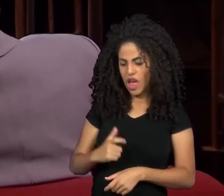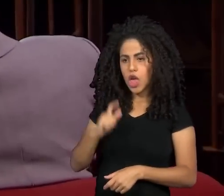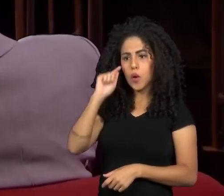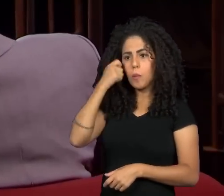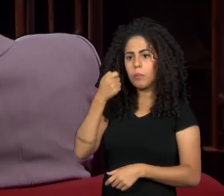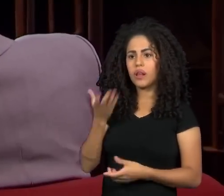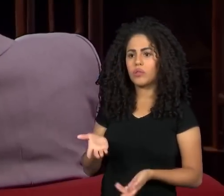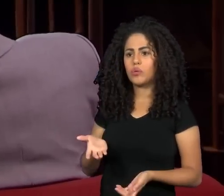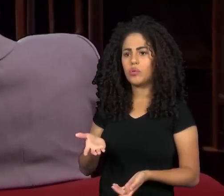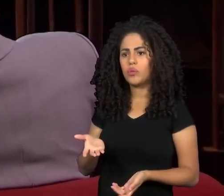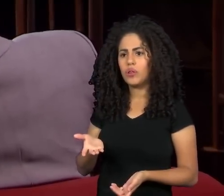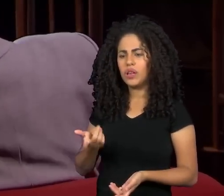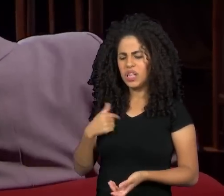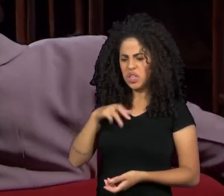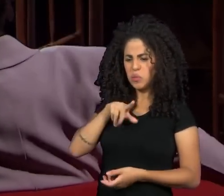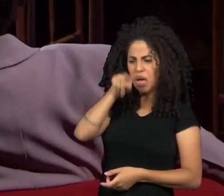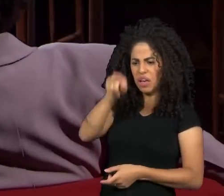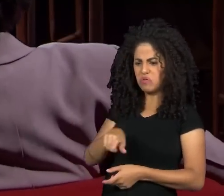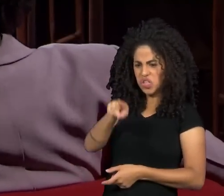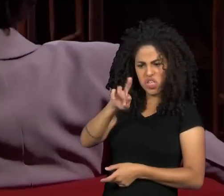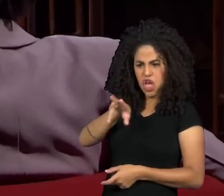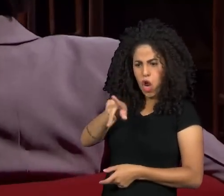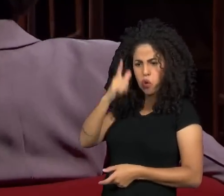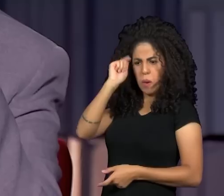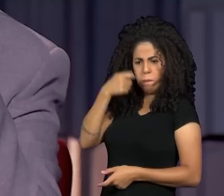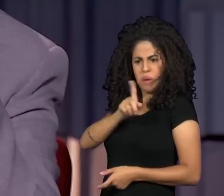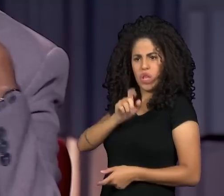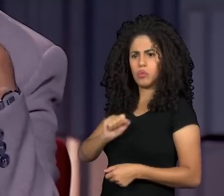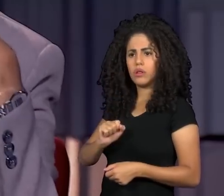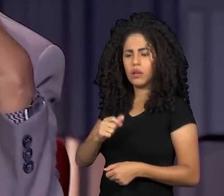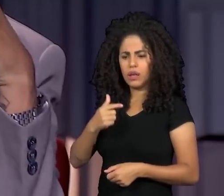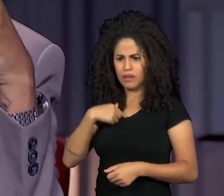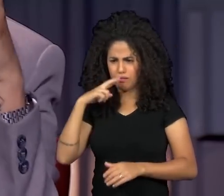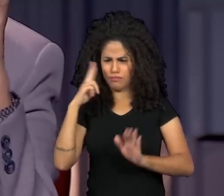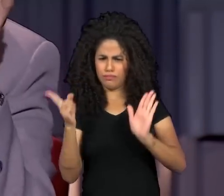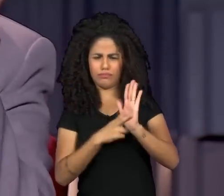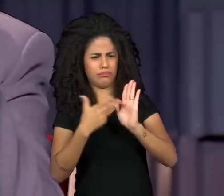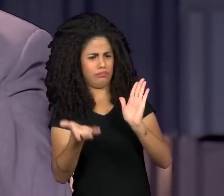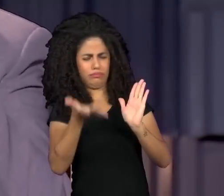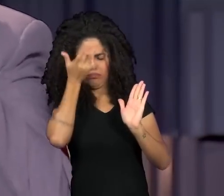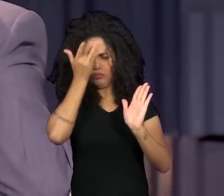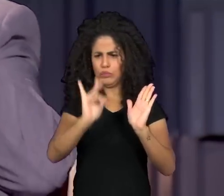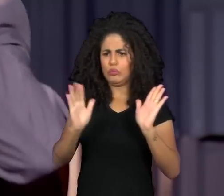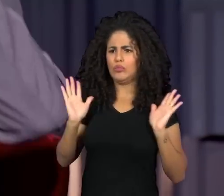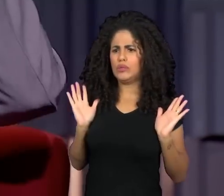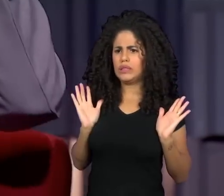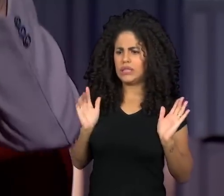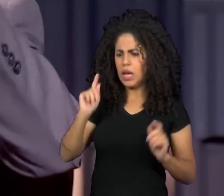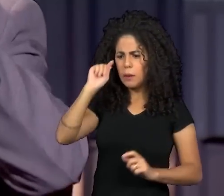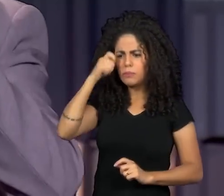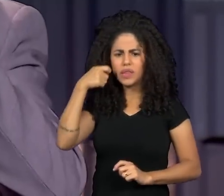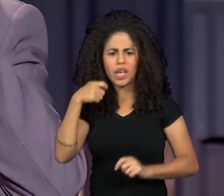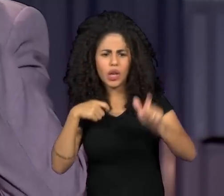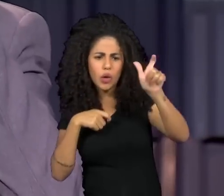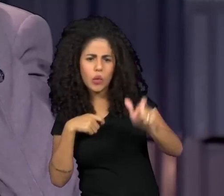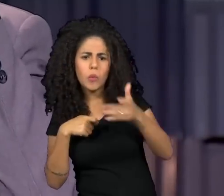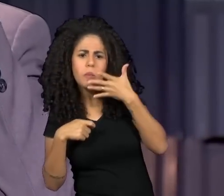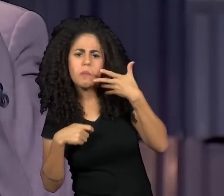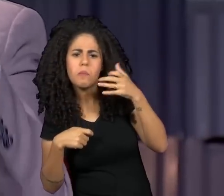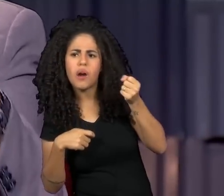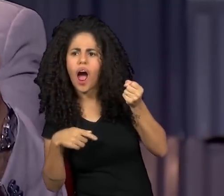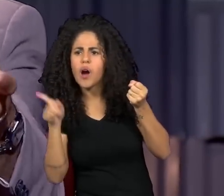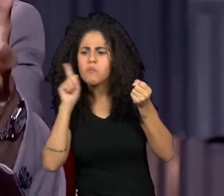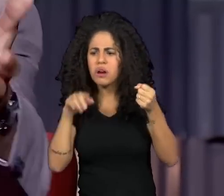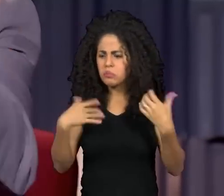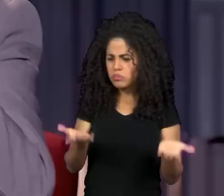não sou retinto. Sei. Mas existe uma questão do colorismo, não é uma escolha. Eu não sabia de verdade que era negro, quem era branco, quem era tudo. Foram as